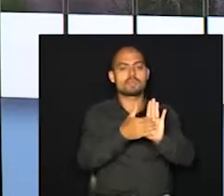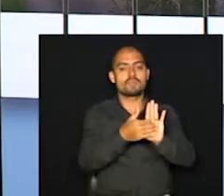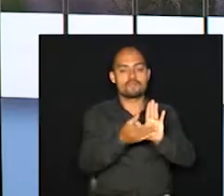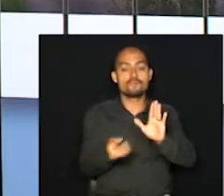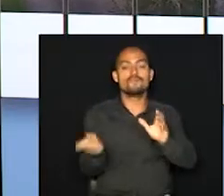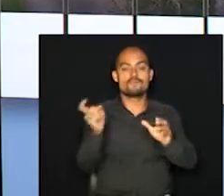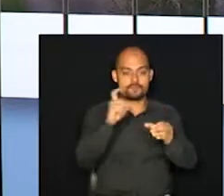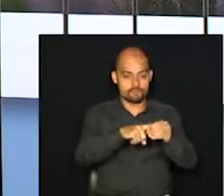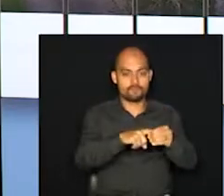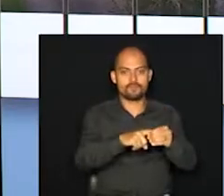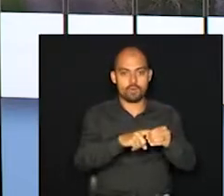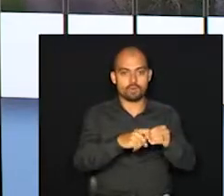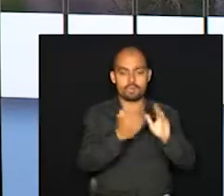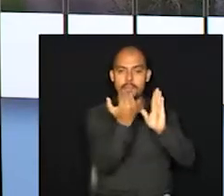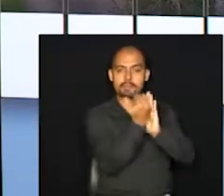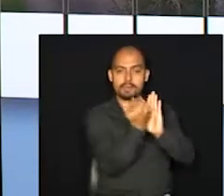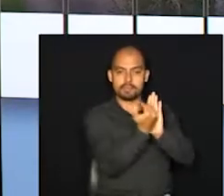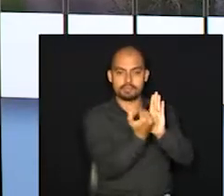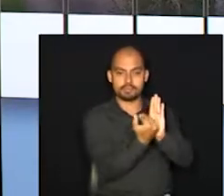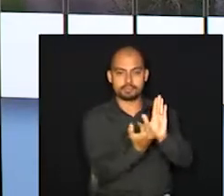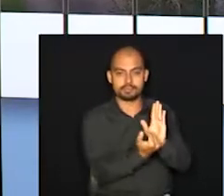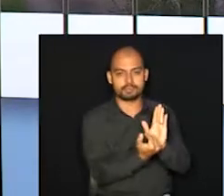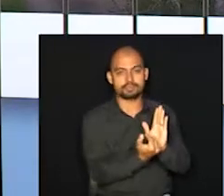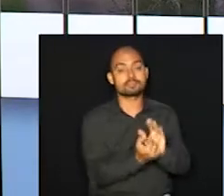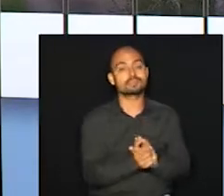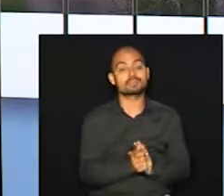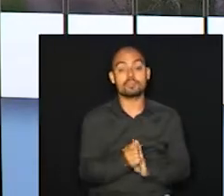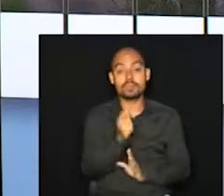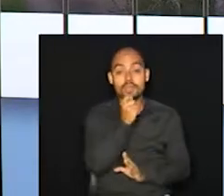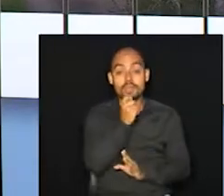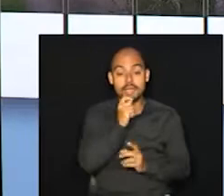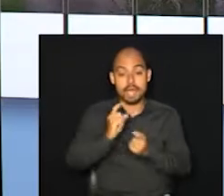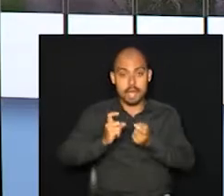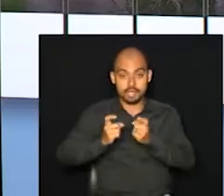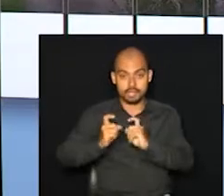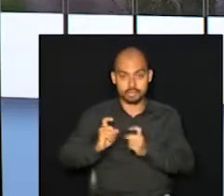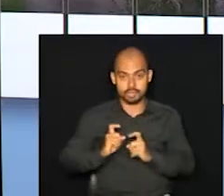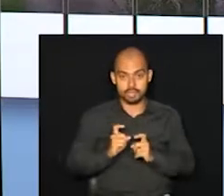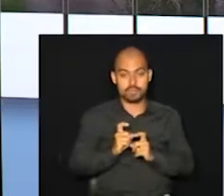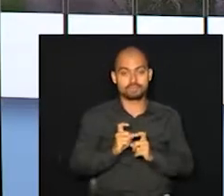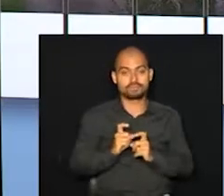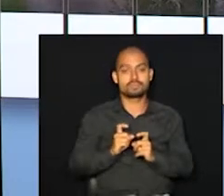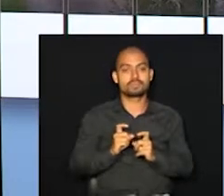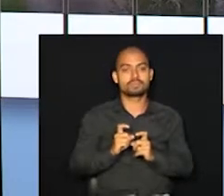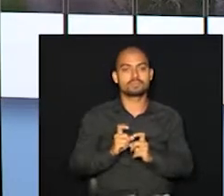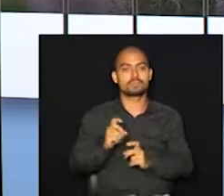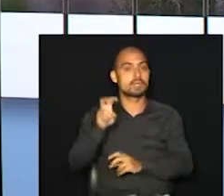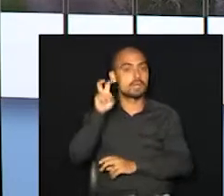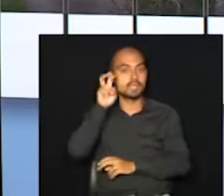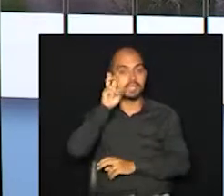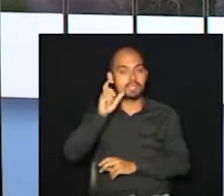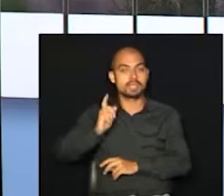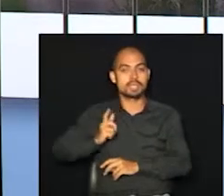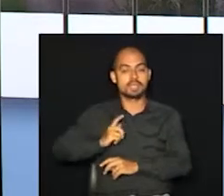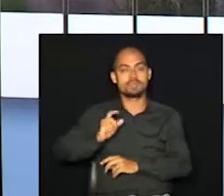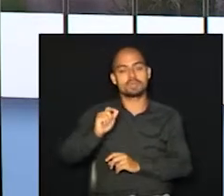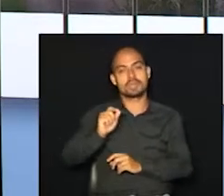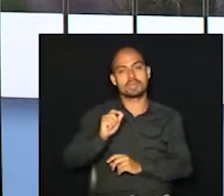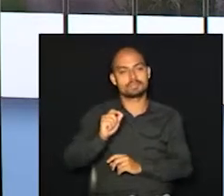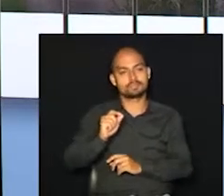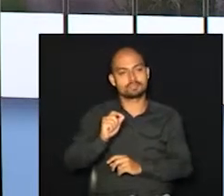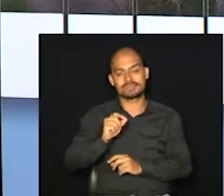voltar, então, à pauta. E ainda na reunião extraordinária desta quinta-feira, nós tivemos a rejeição